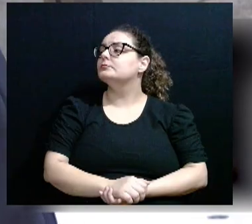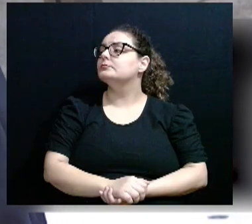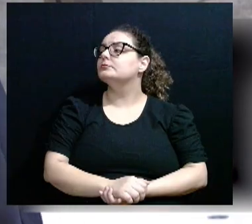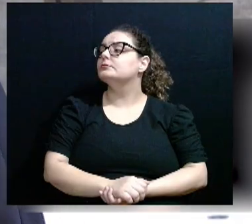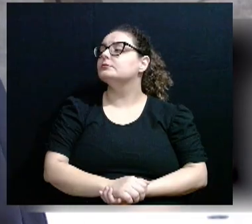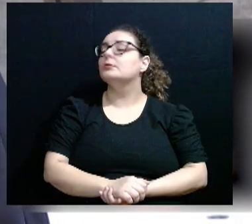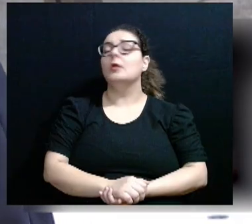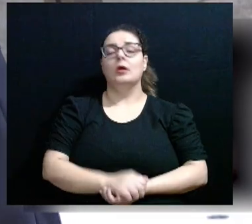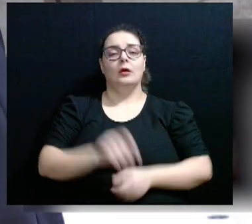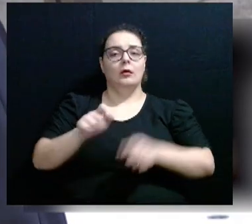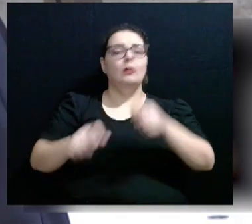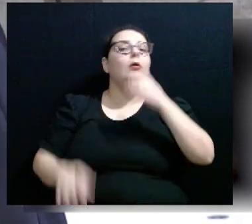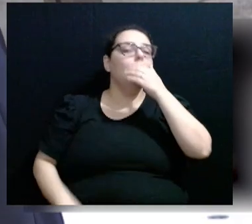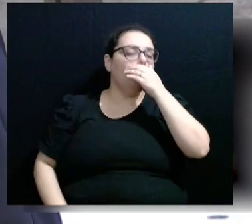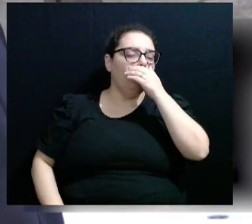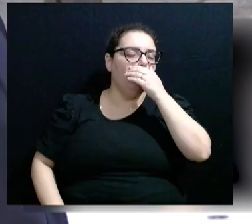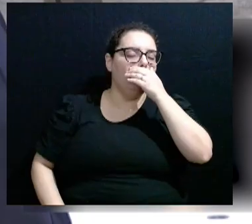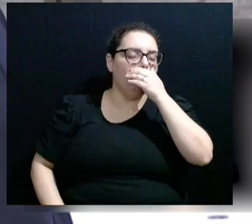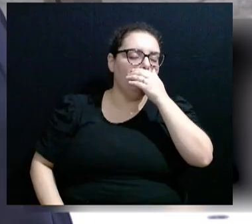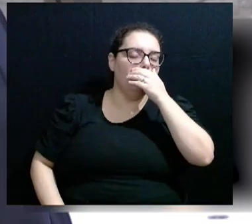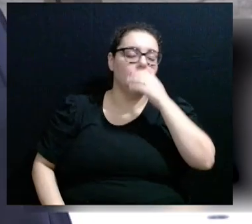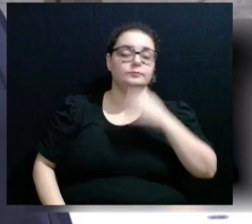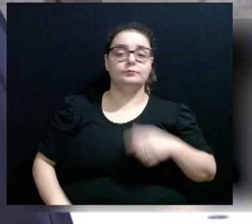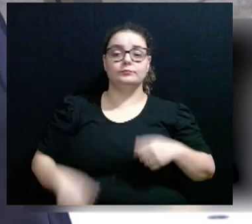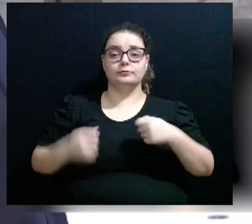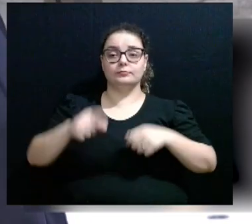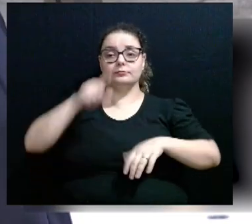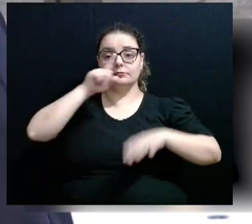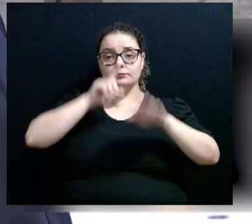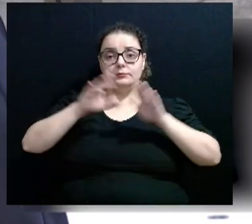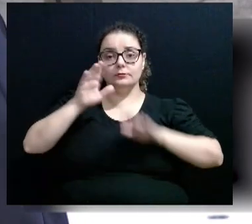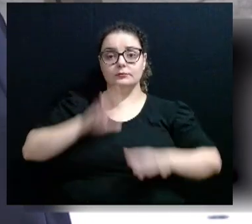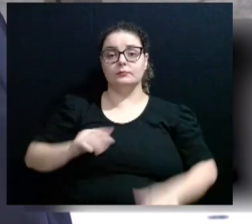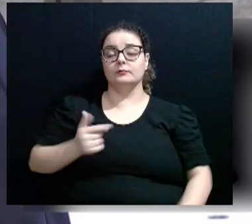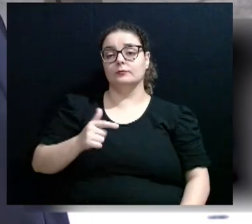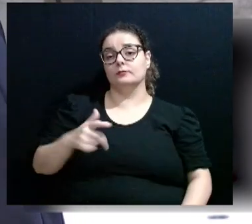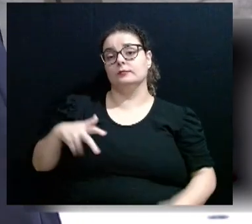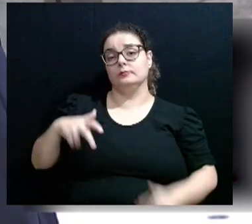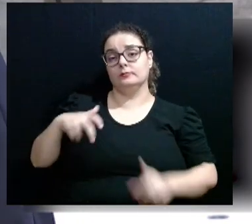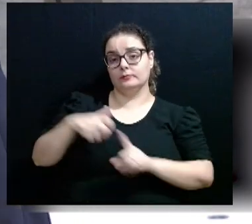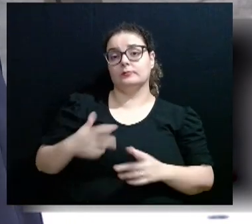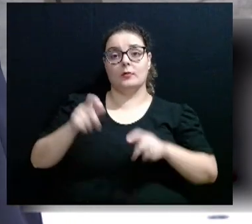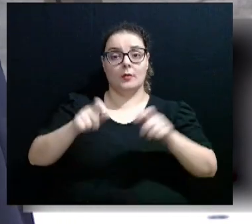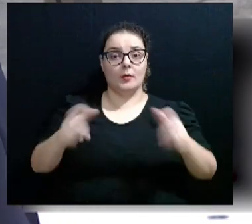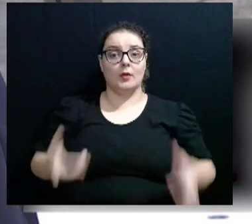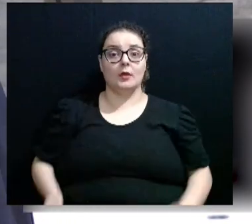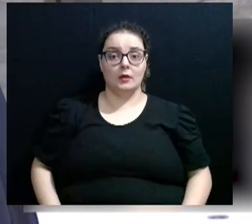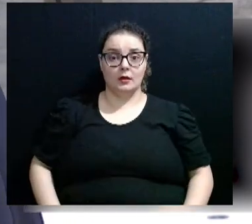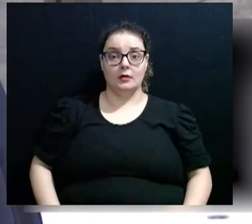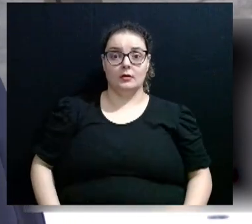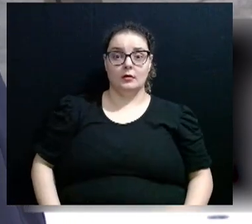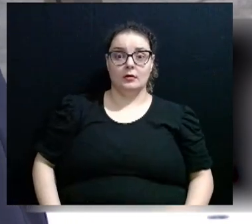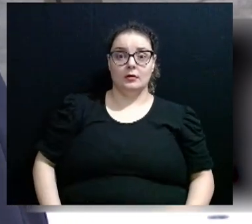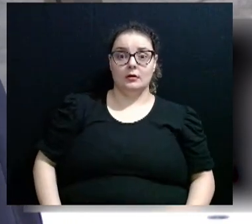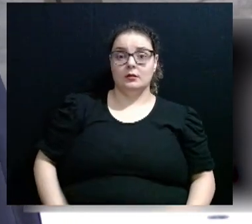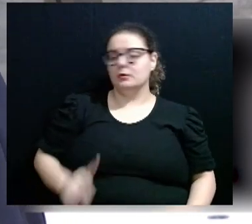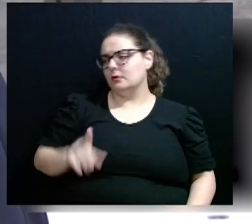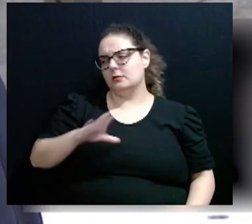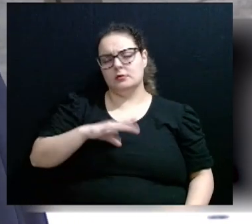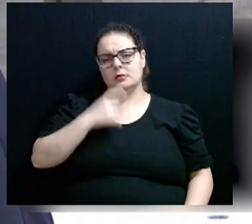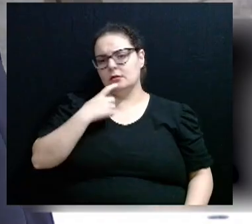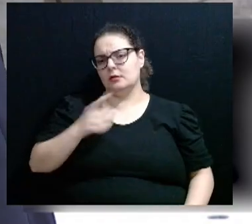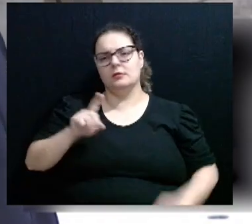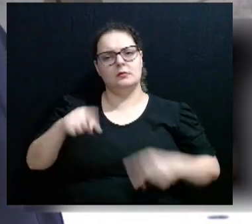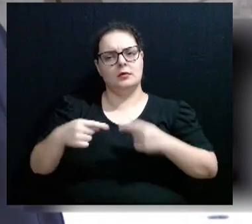e a gente não veja mais nenhum tipo de acidente com as pessoas, perdendo inclusive a vida não só em Campinas, mas no país a gente